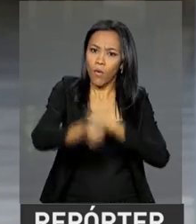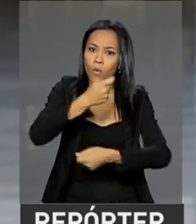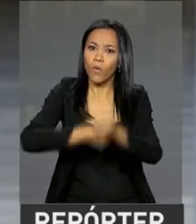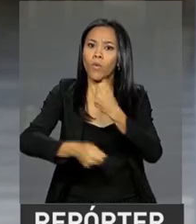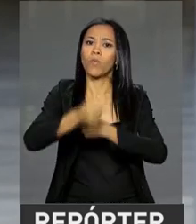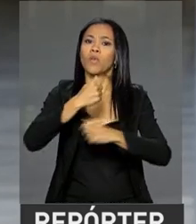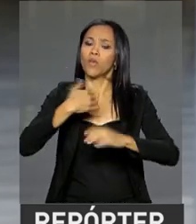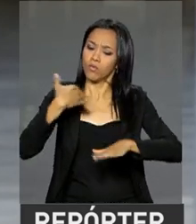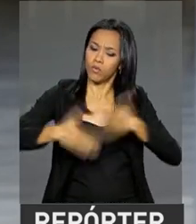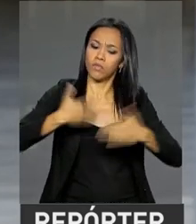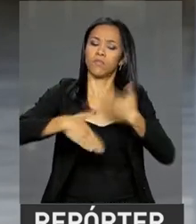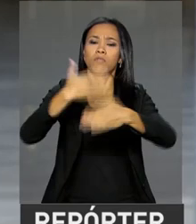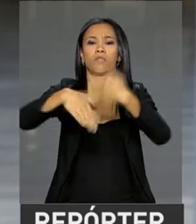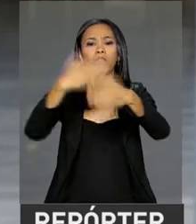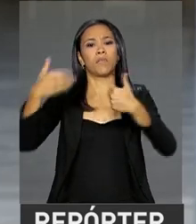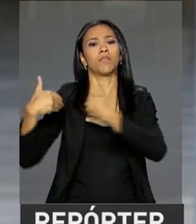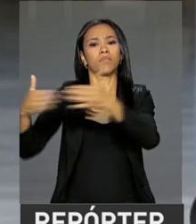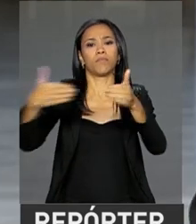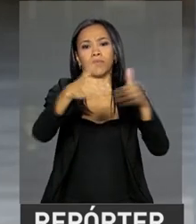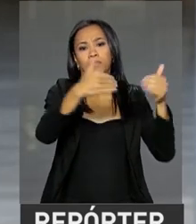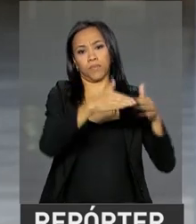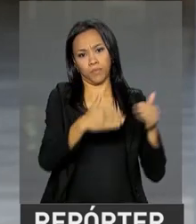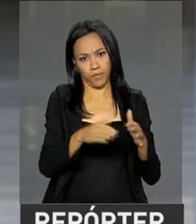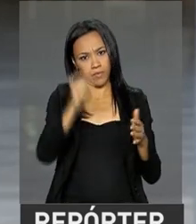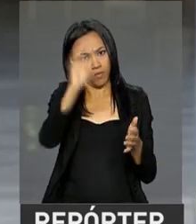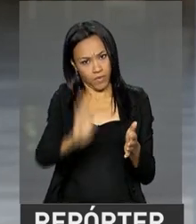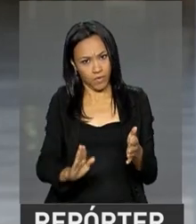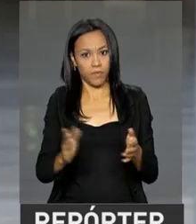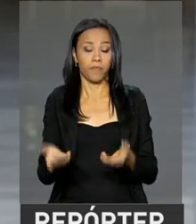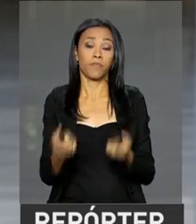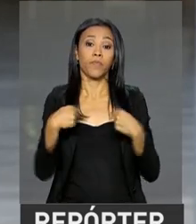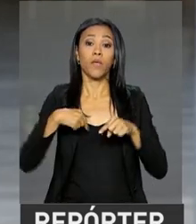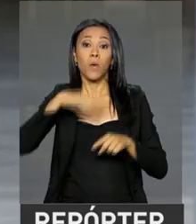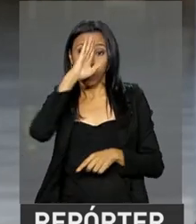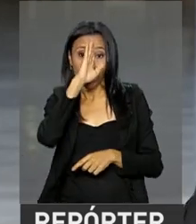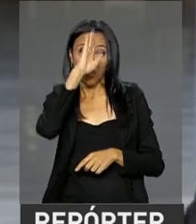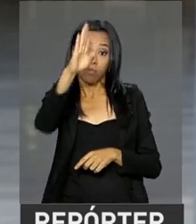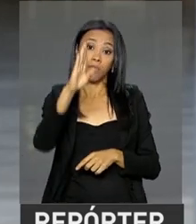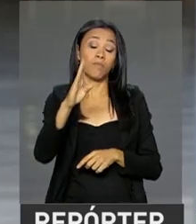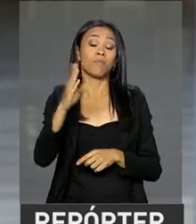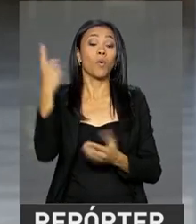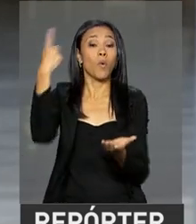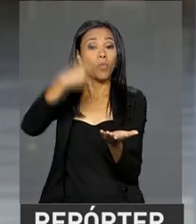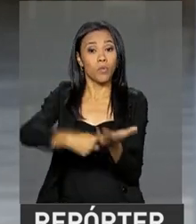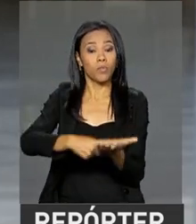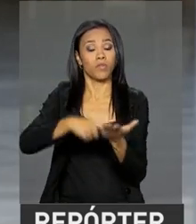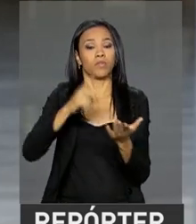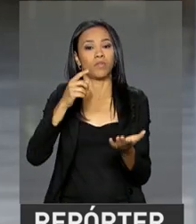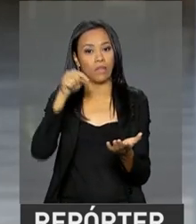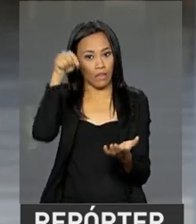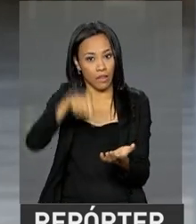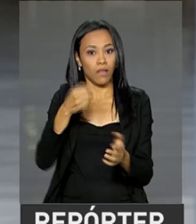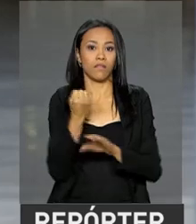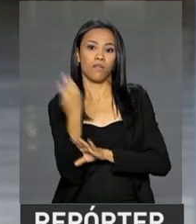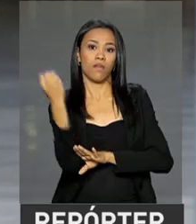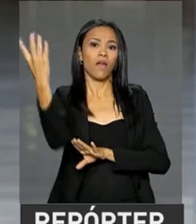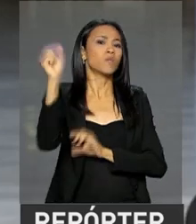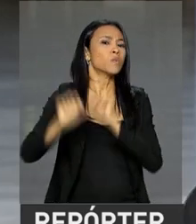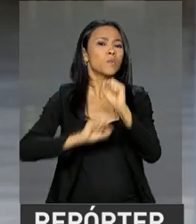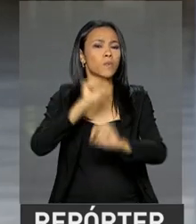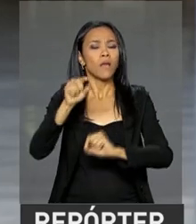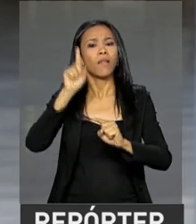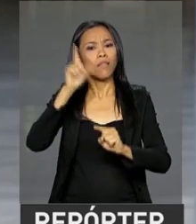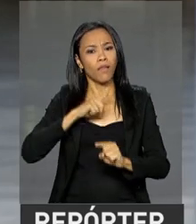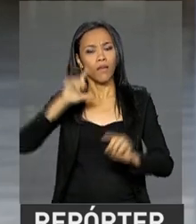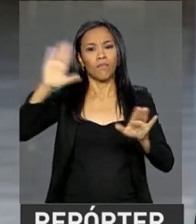e da geração de empregos no país entre os principais compromissos nessas viagens o Presidente temer tem